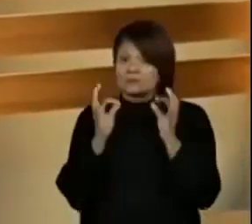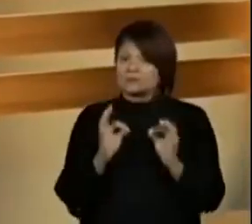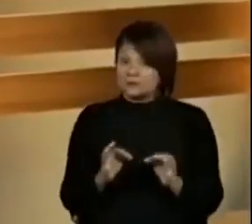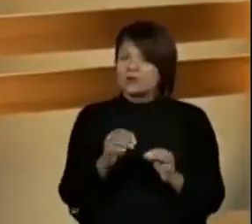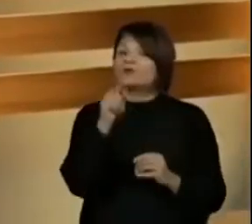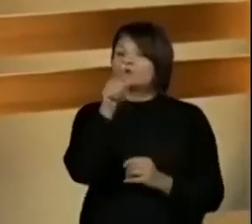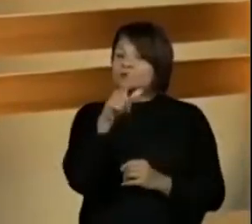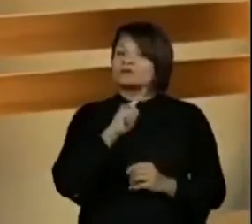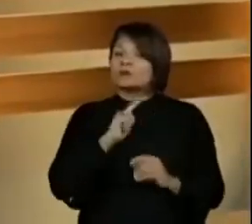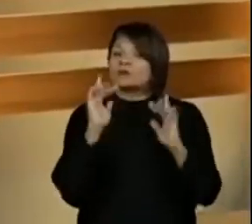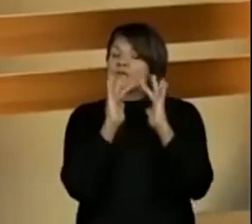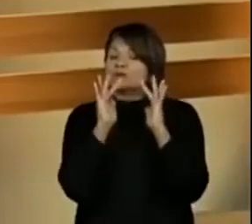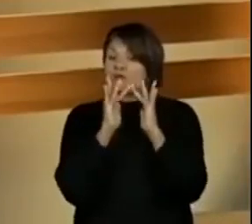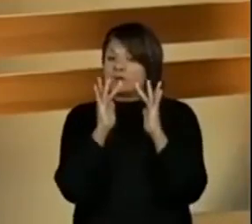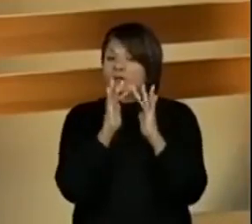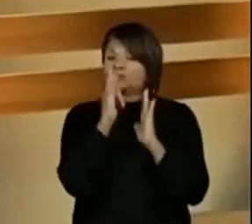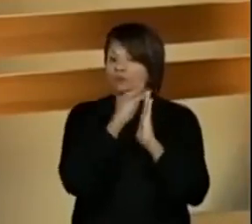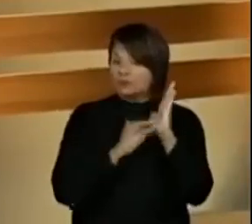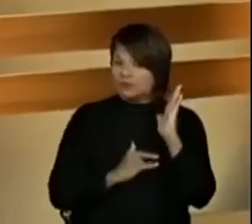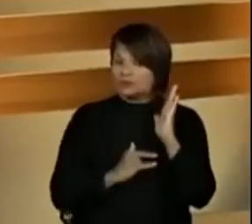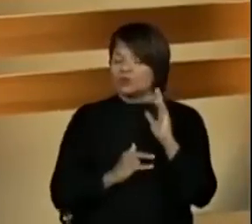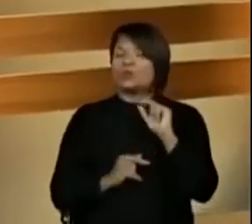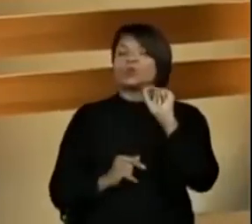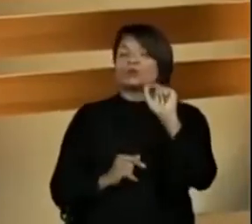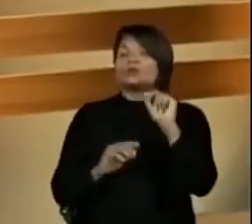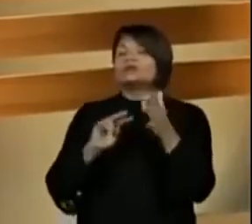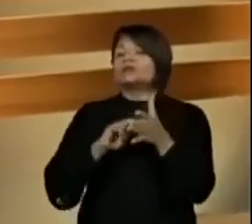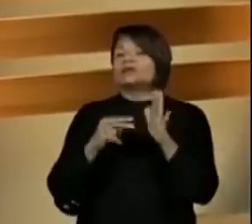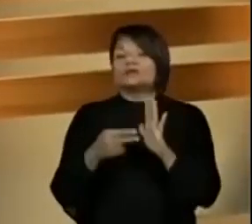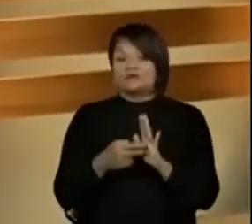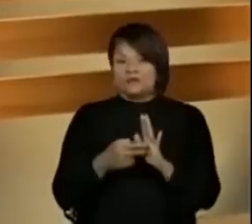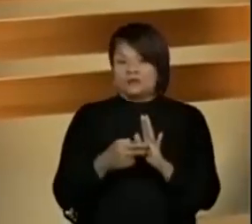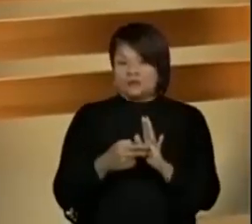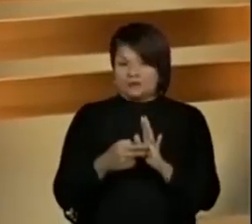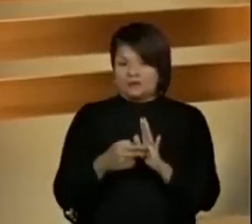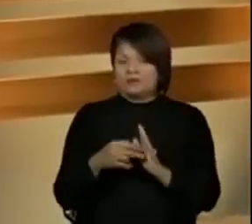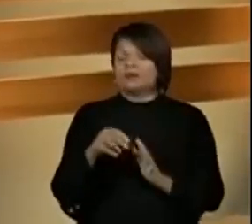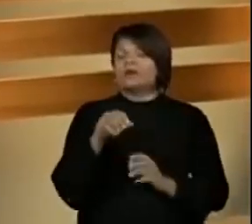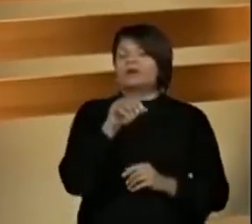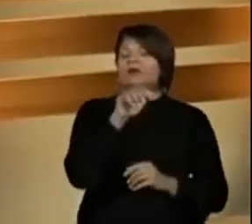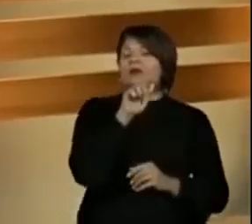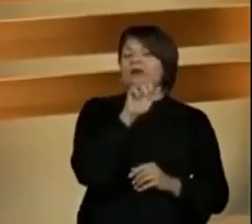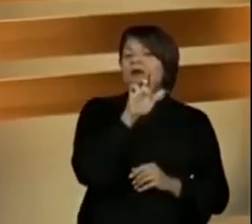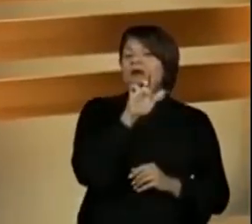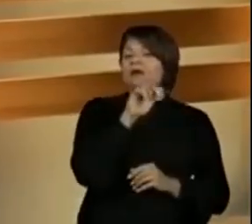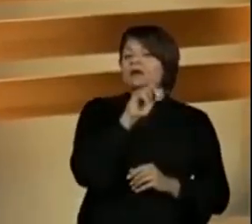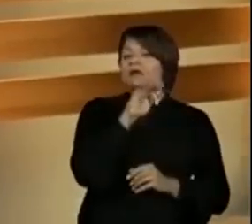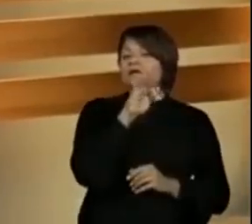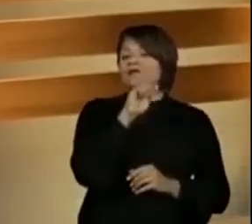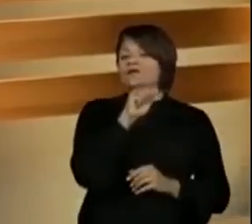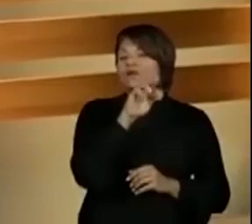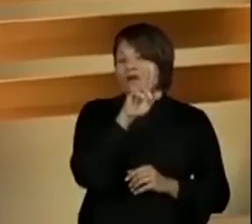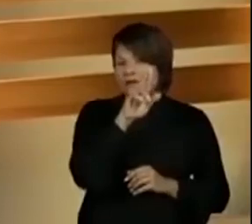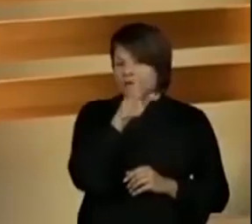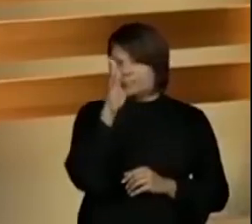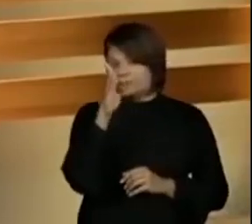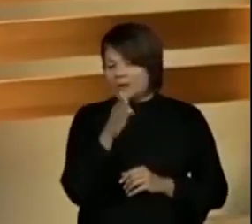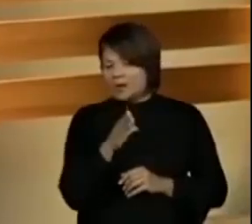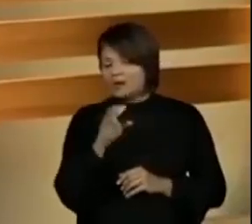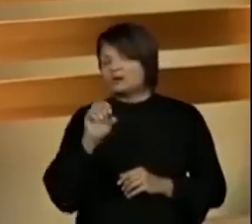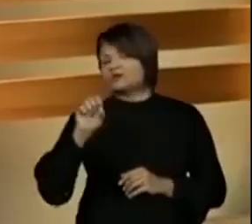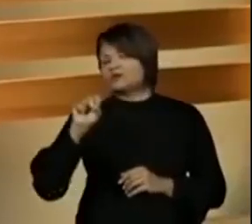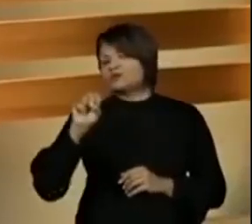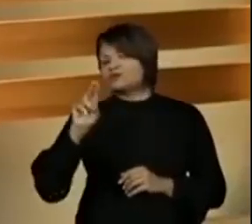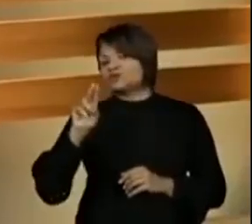estão tendo contato com o texto. O que é grifar e o que é sublinhar? Às vezes, a própria pergunta fala isso, ó,